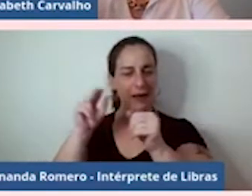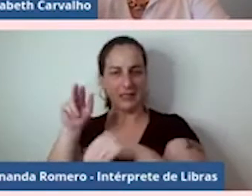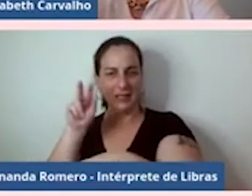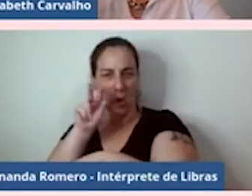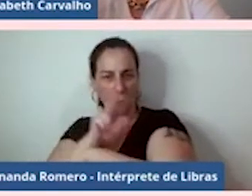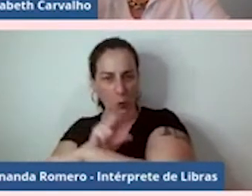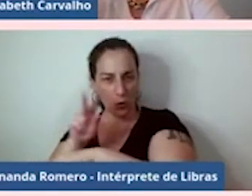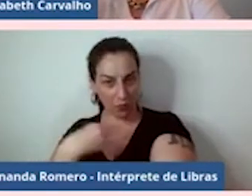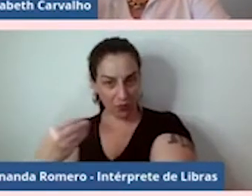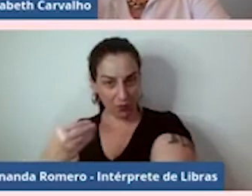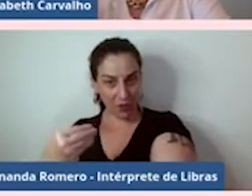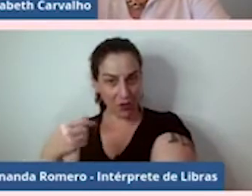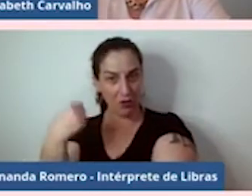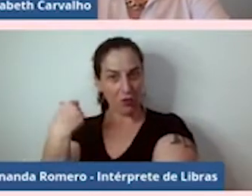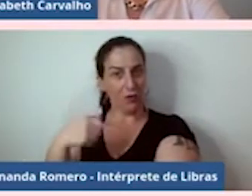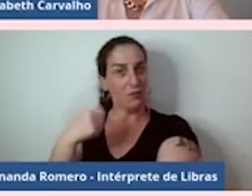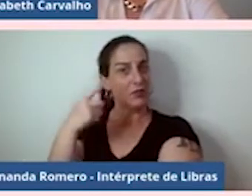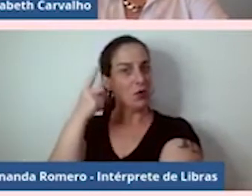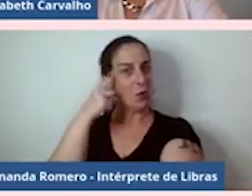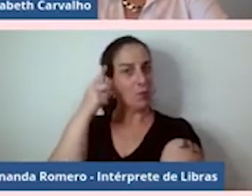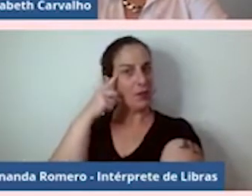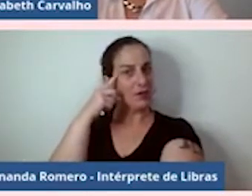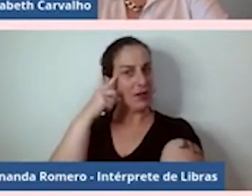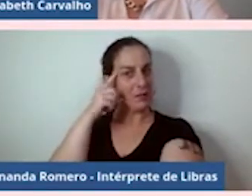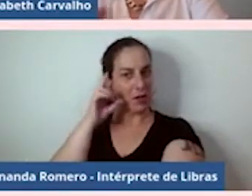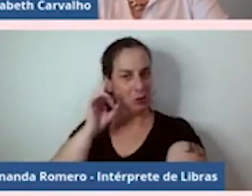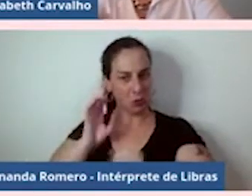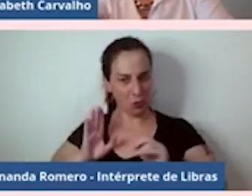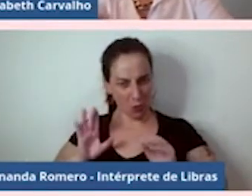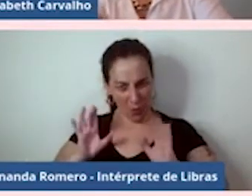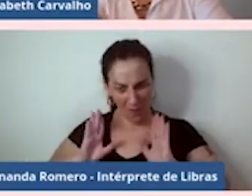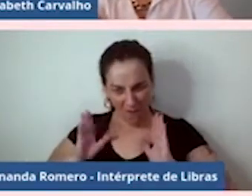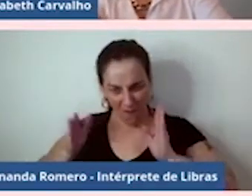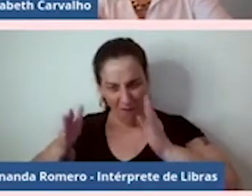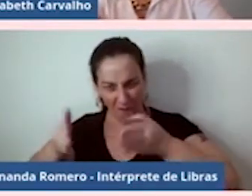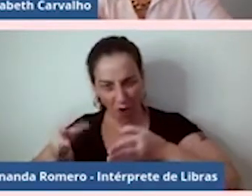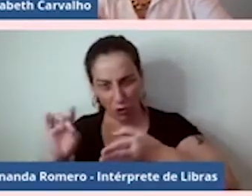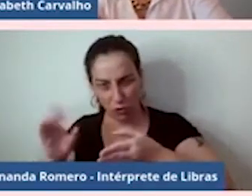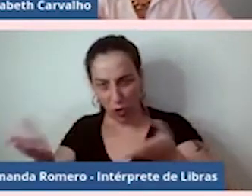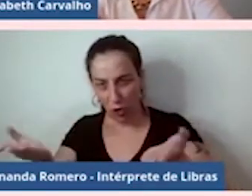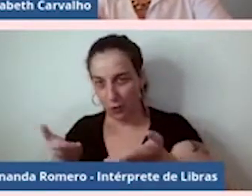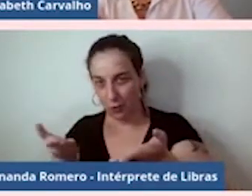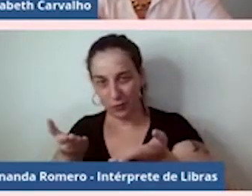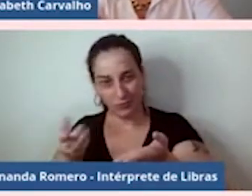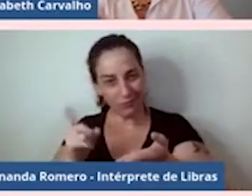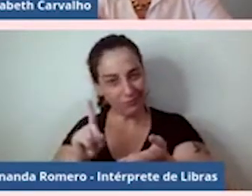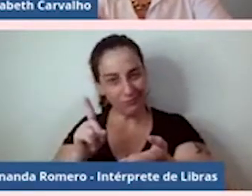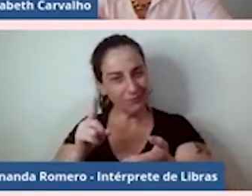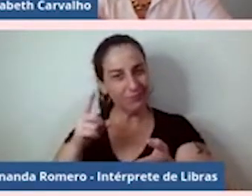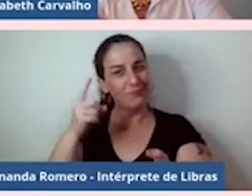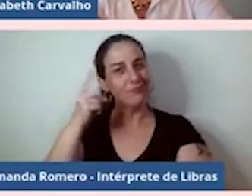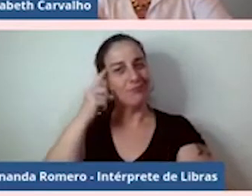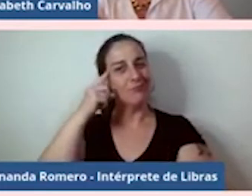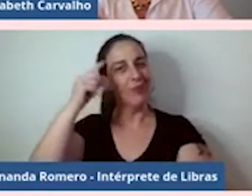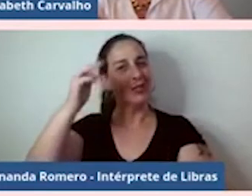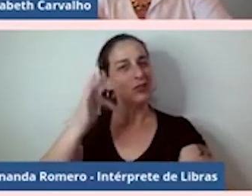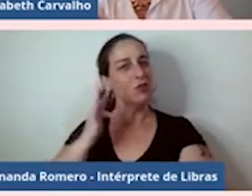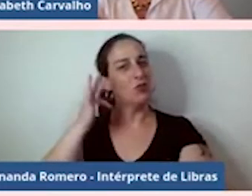que ser um pensamento que não olhe só para o hoje, mas que olhe principalmente para as suas consequências sobre o